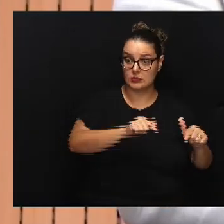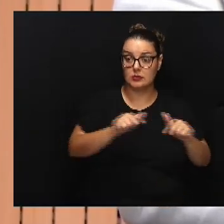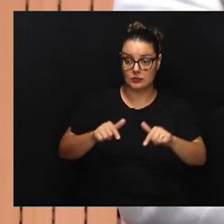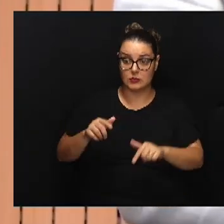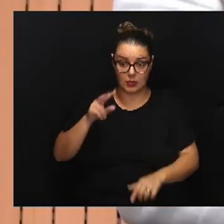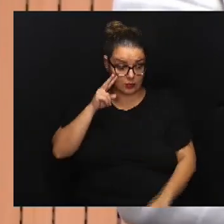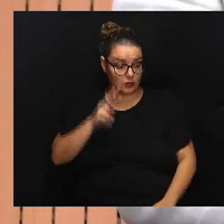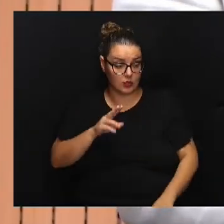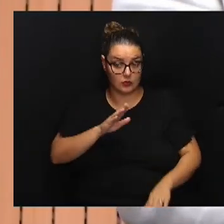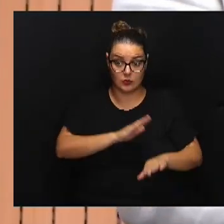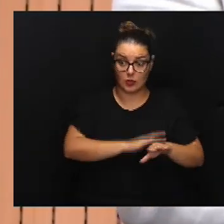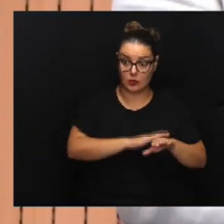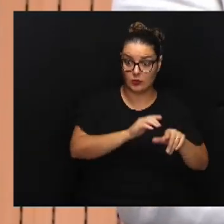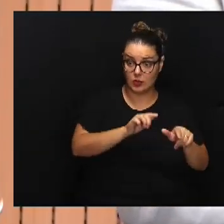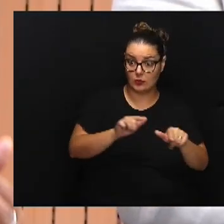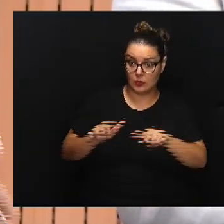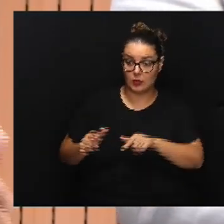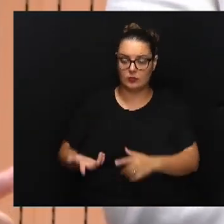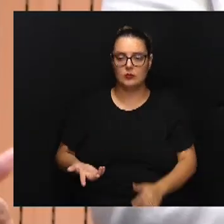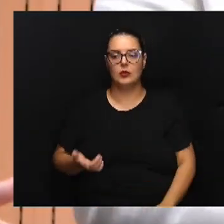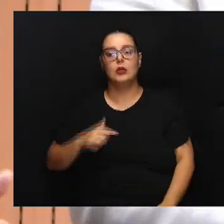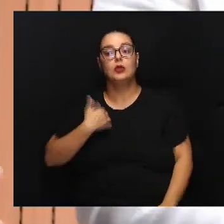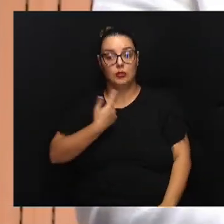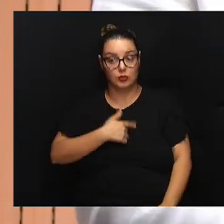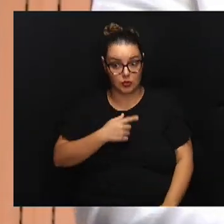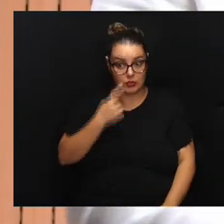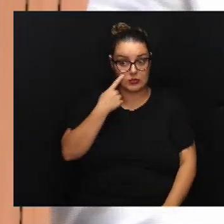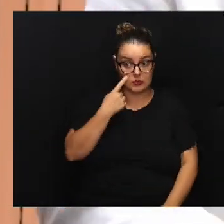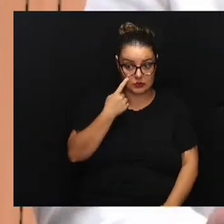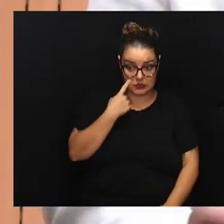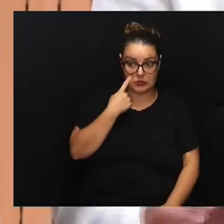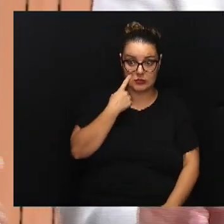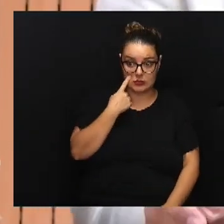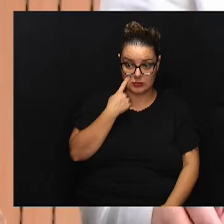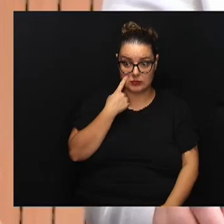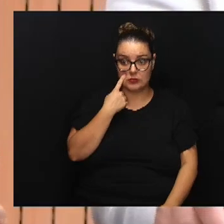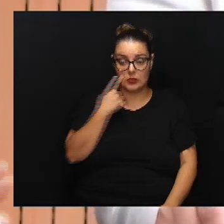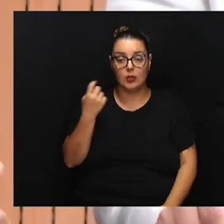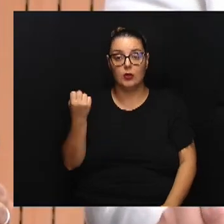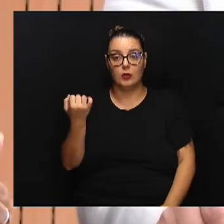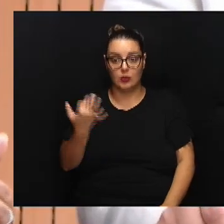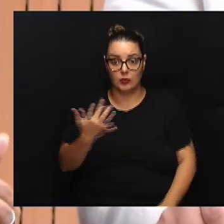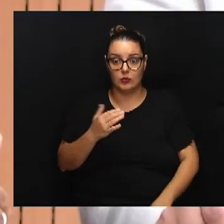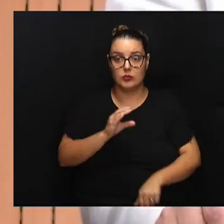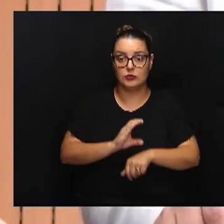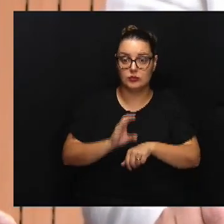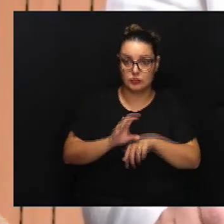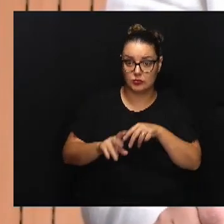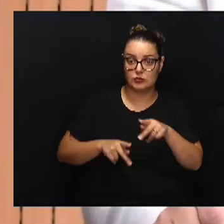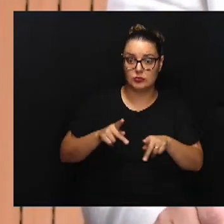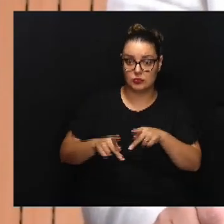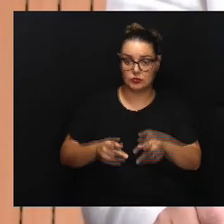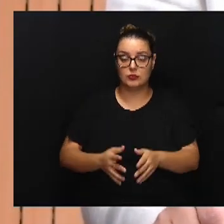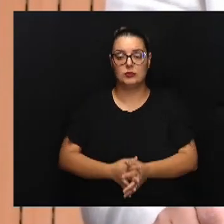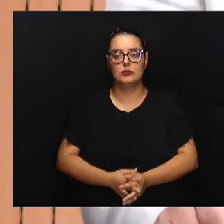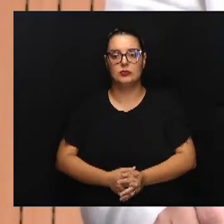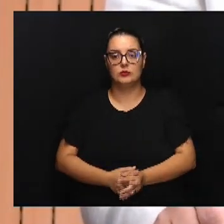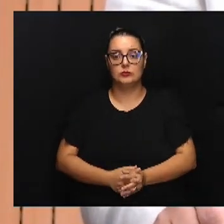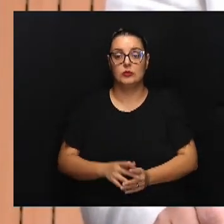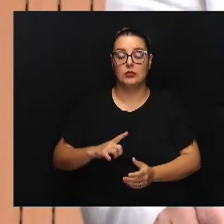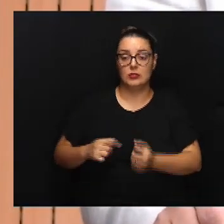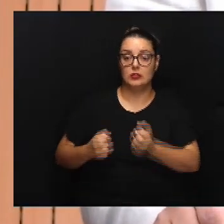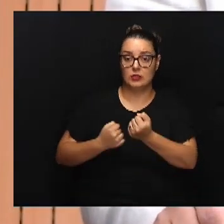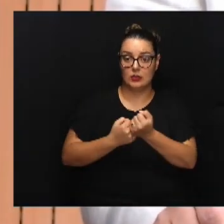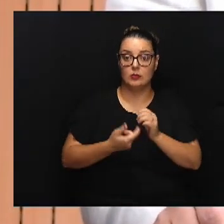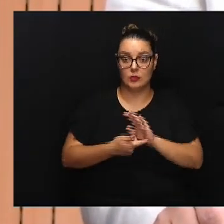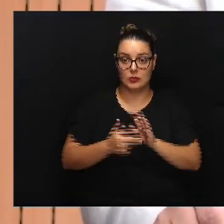com a nossa atuação lá nos territórios, a gente tem visto o quanto os cursinhos populares têm apoiado